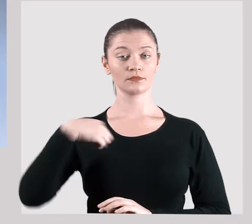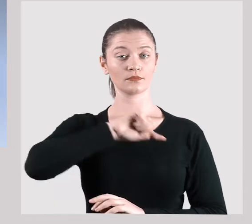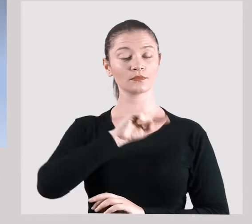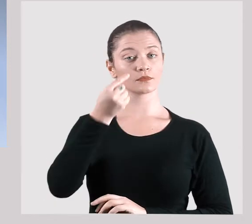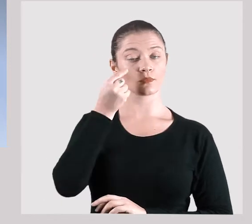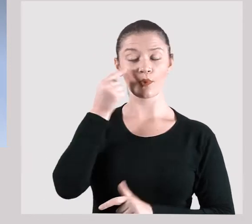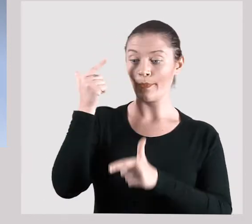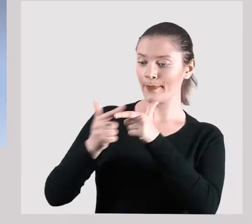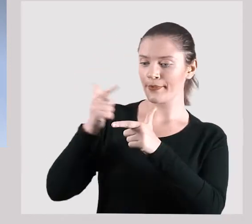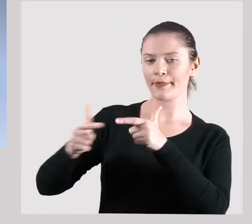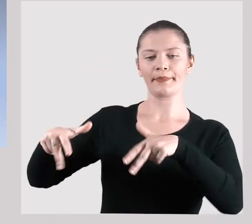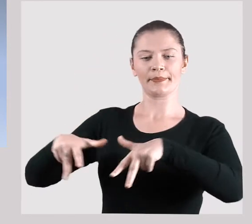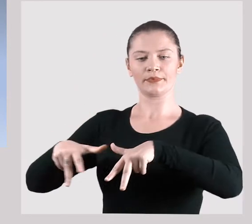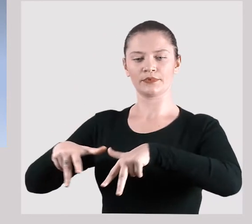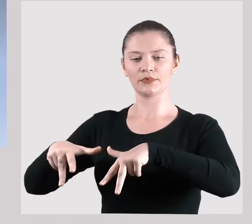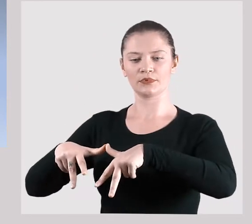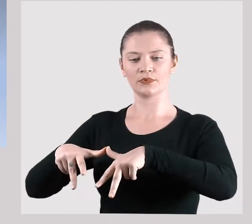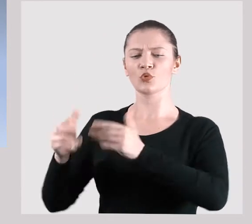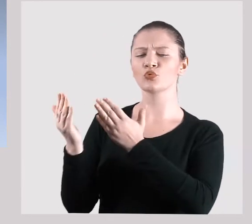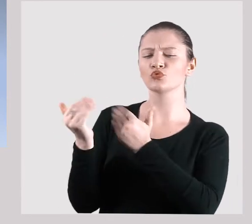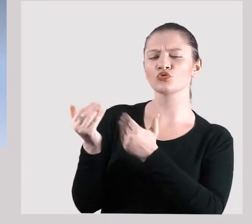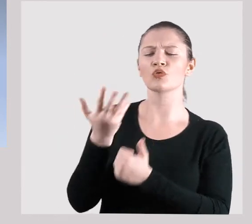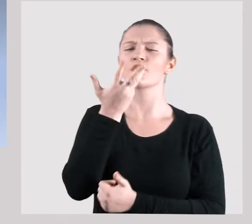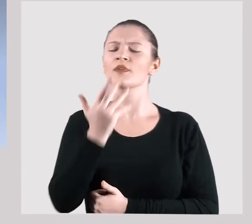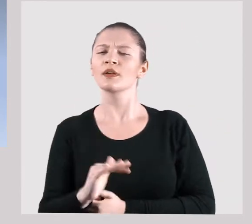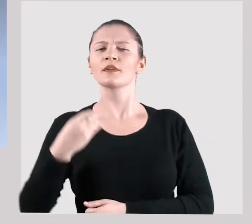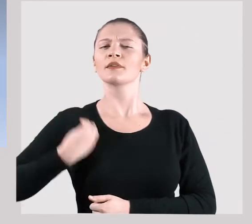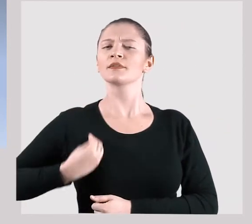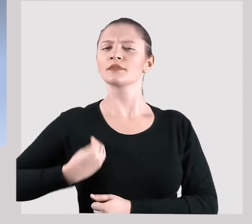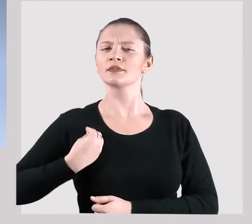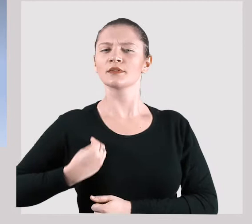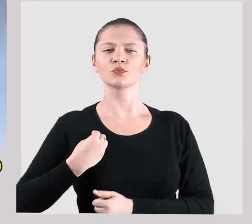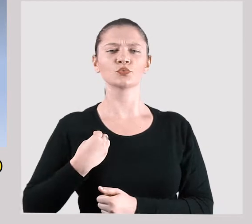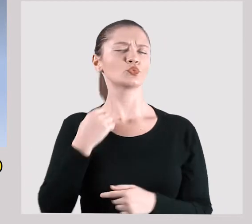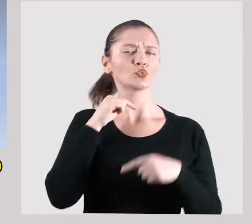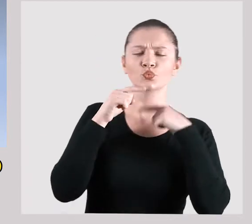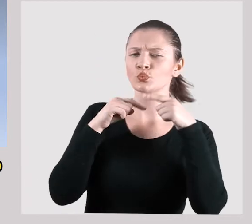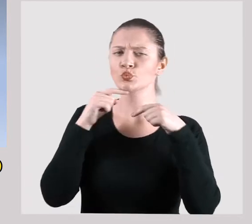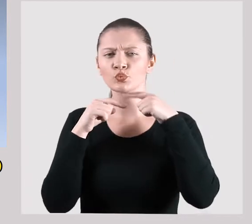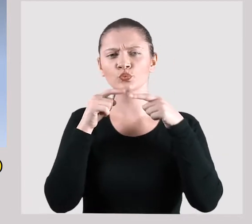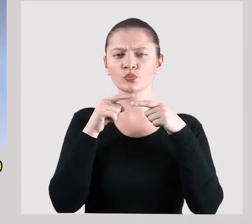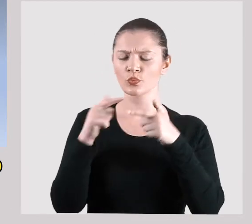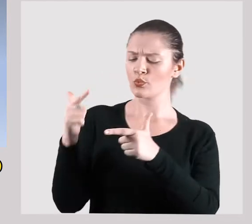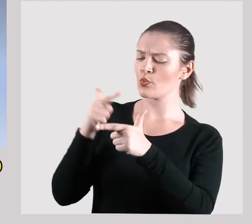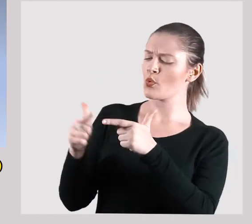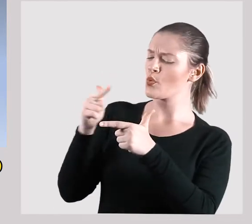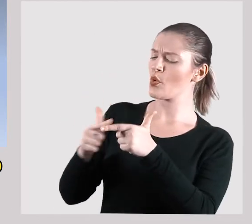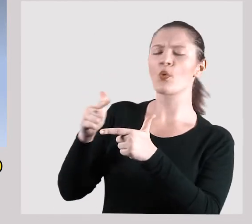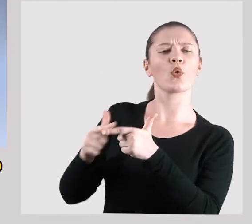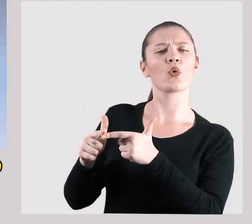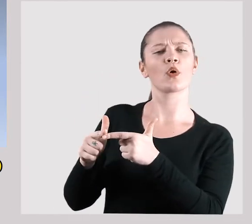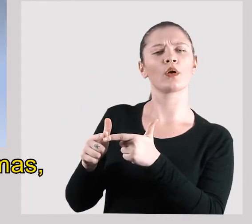de gênero, né, que os jovens as crianças estão com muita dúvida. Essa palavra problematização já